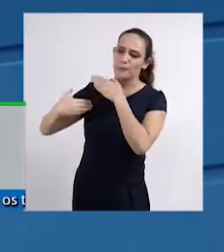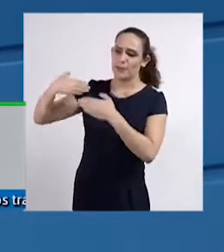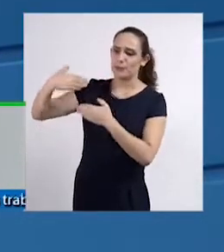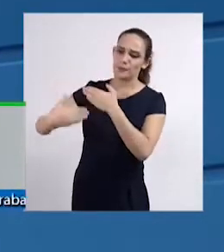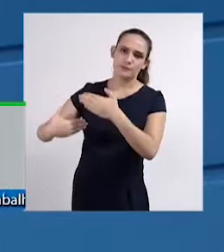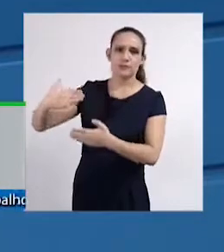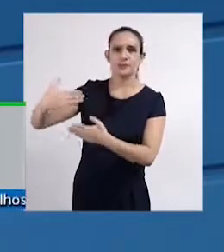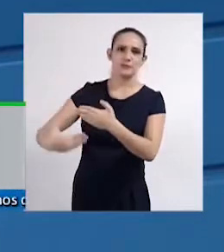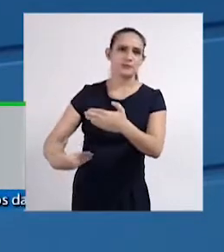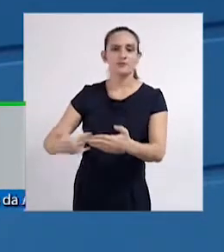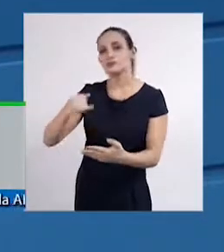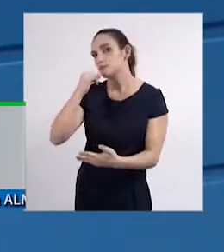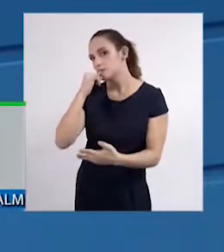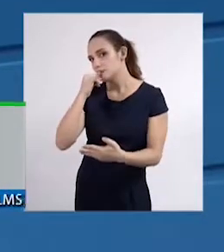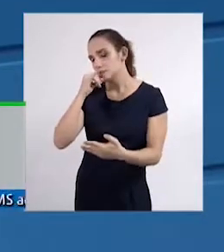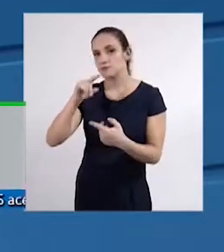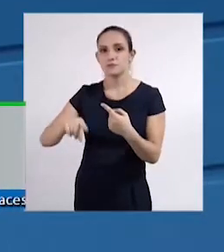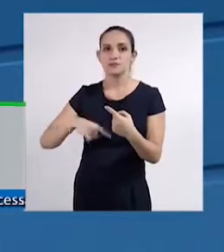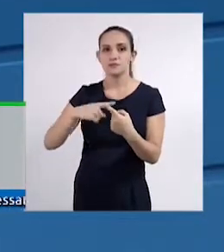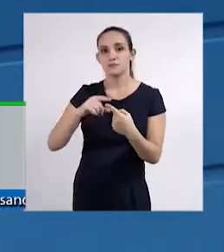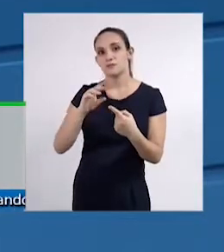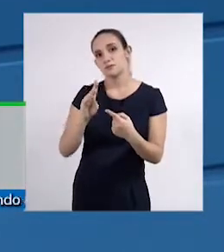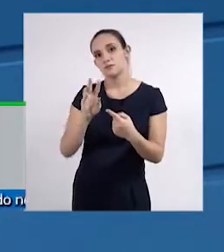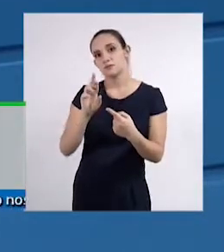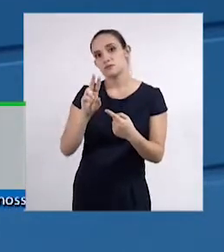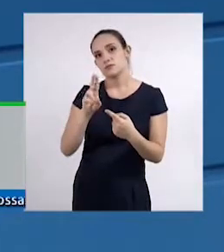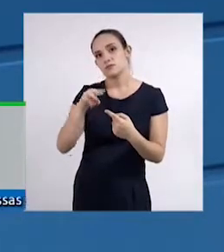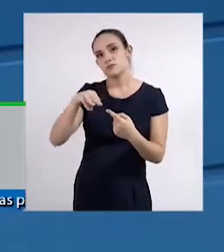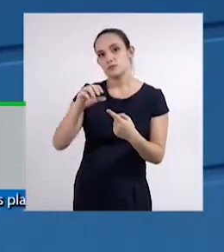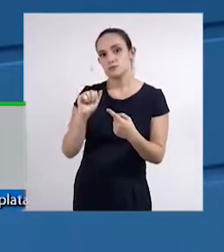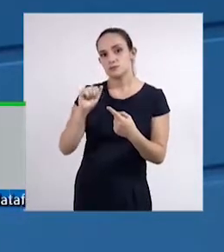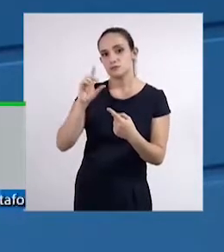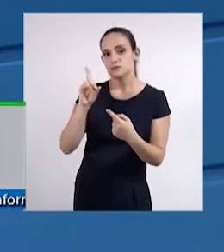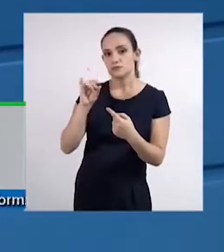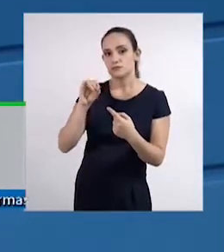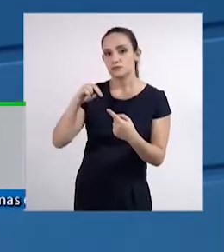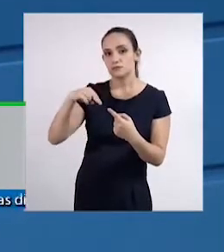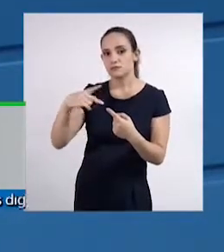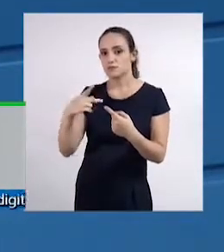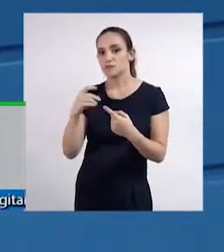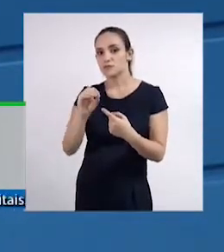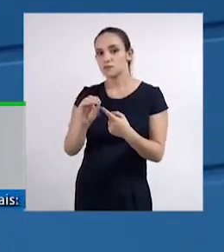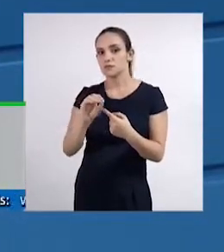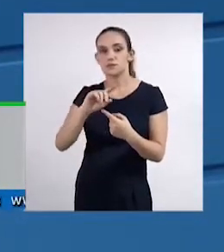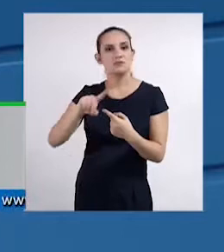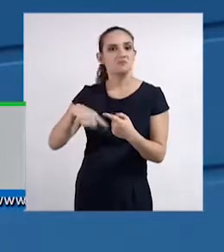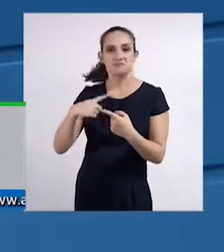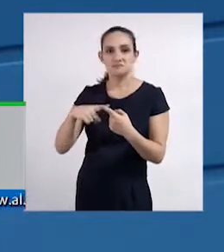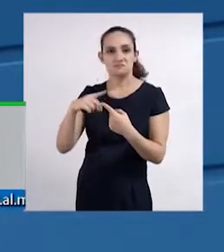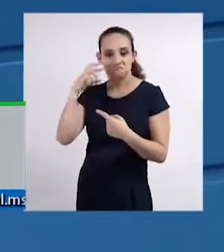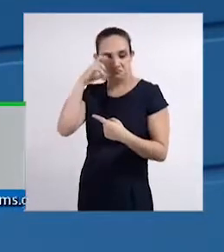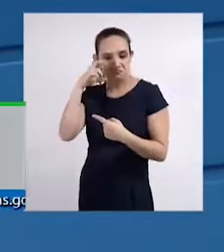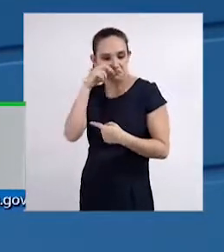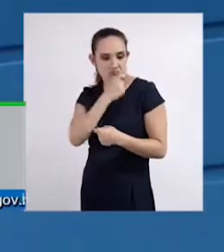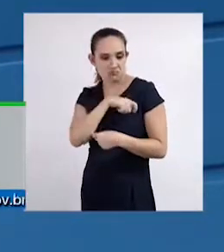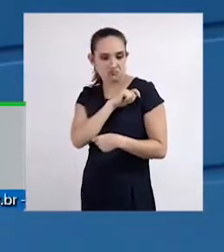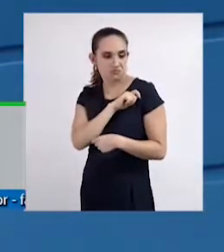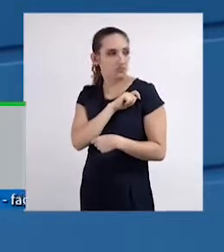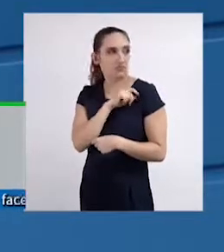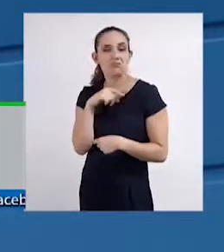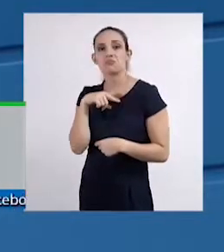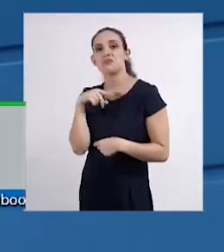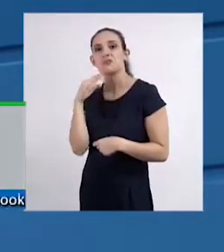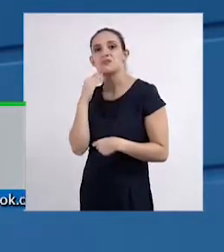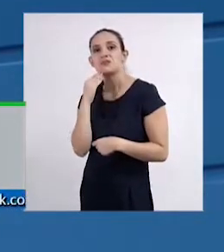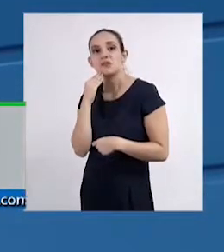O caso de Brumadinho é um exemplo, né? As vistorias que foram vistorias mal feitas, já comprovado